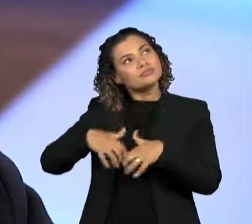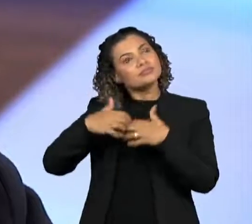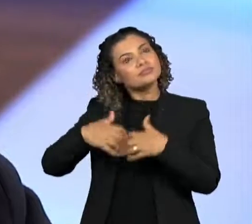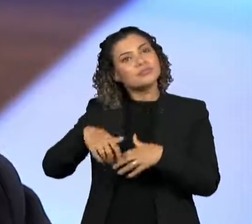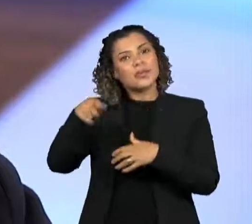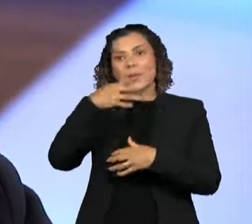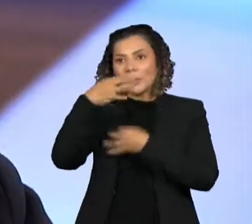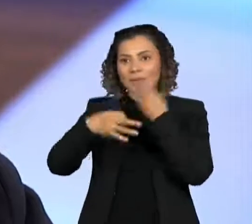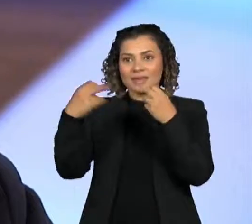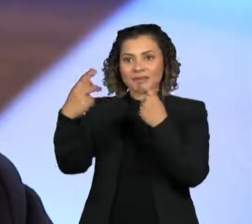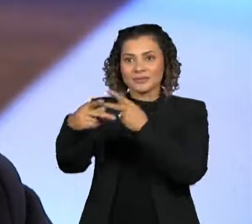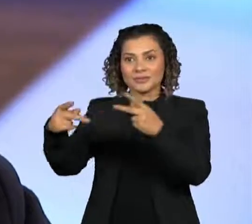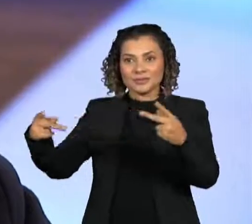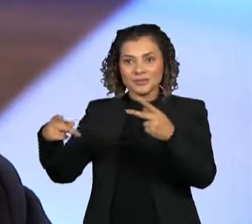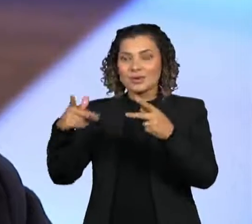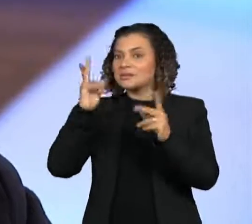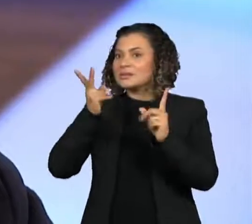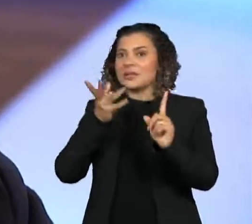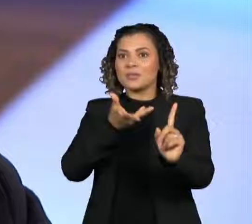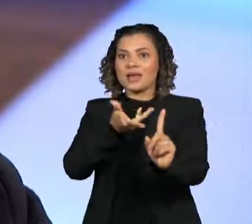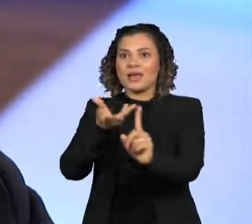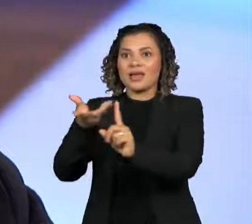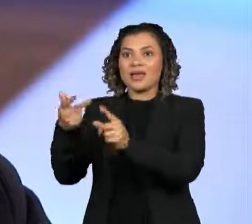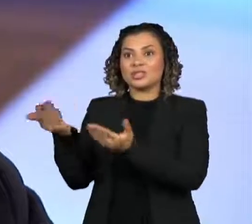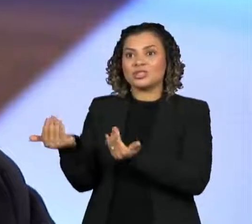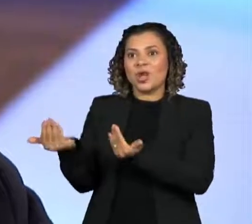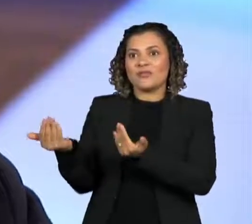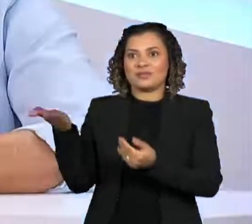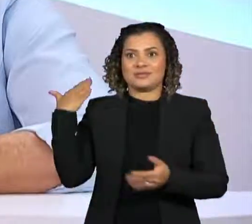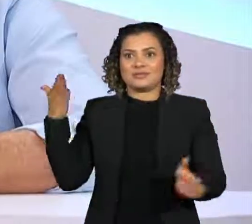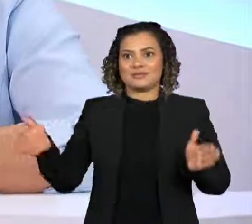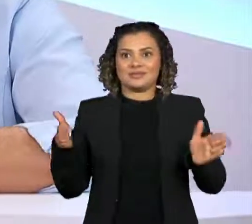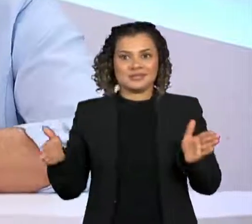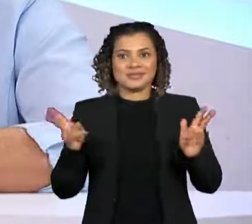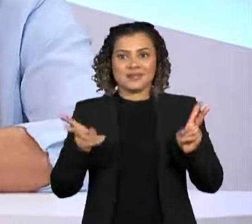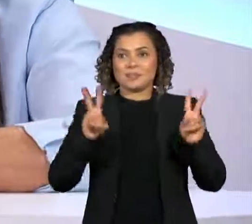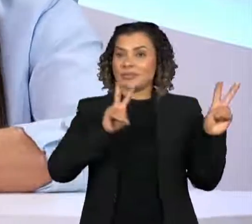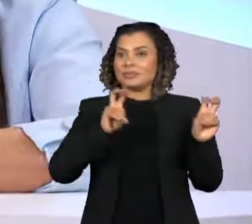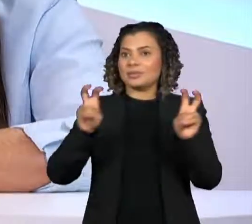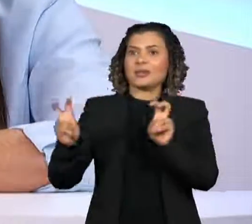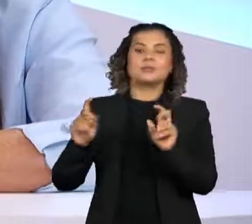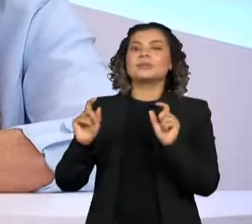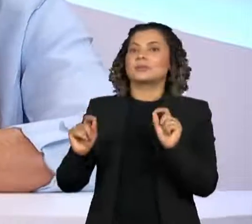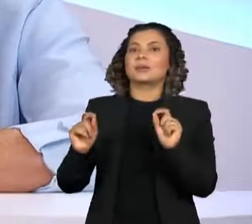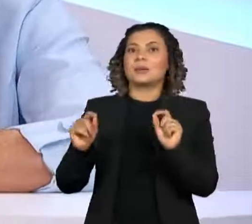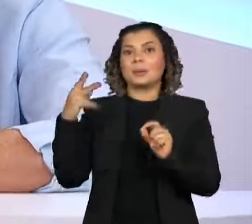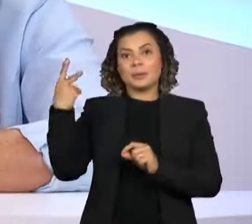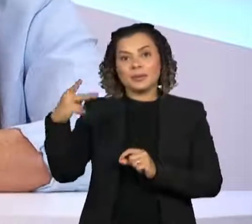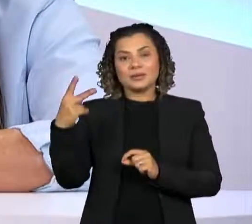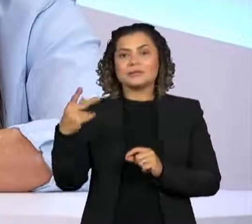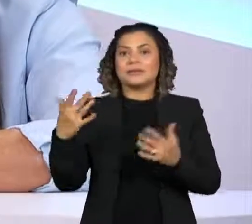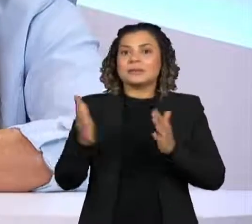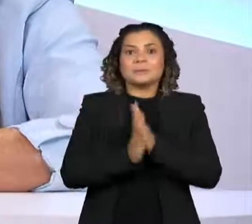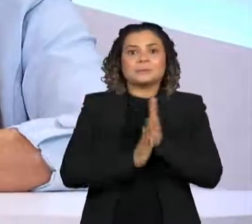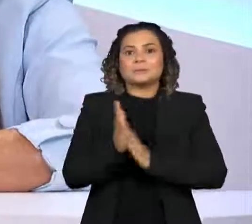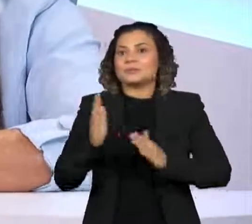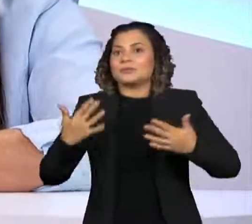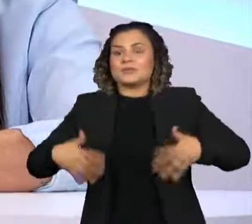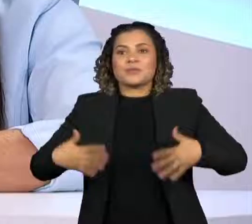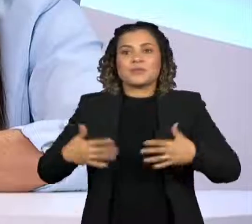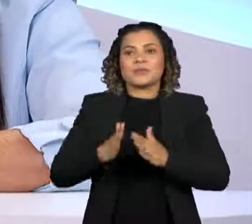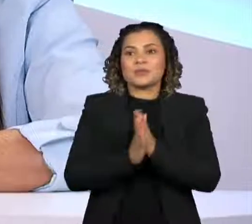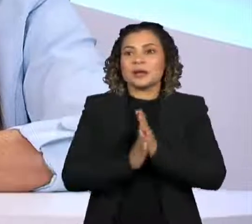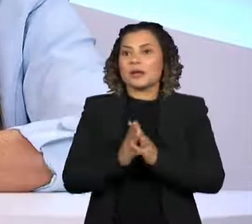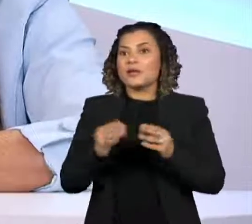das suas posições que tanto atraíram os jovens naquela época. Então, temas em que você estava sendo praticamente visionário e que hoje estão